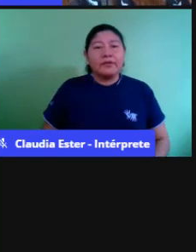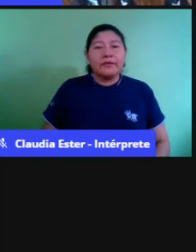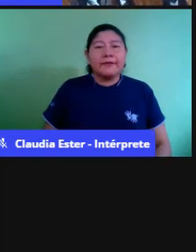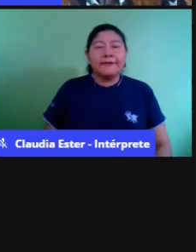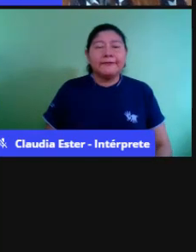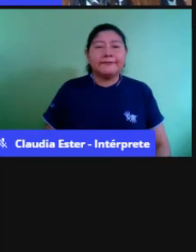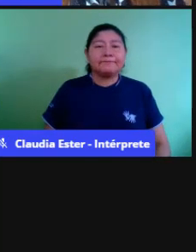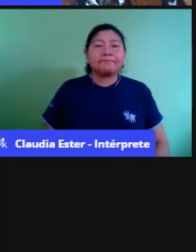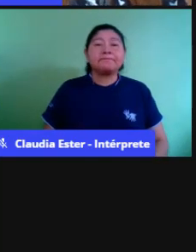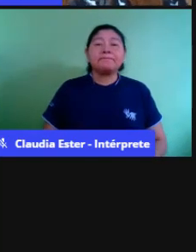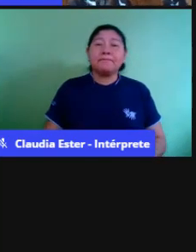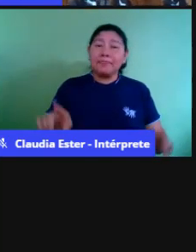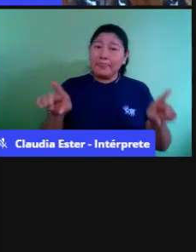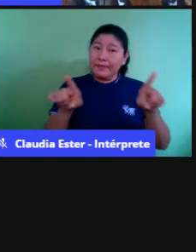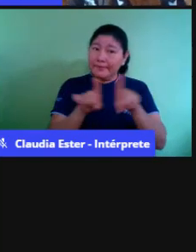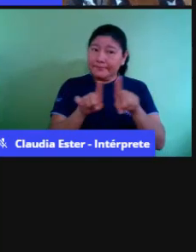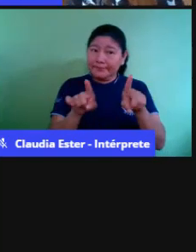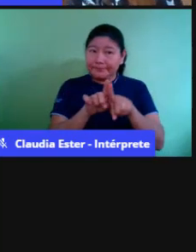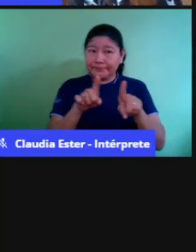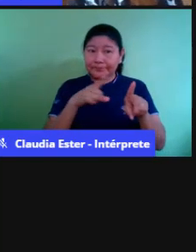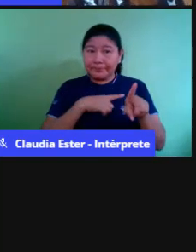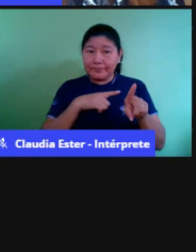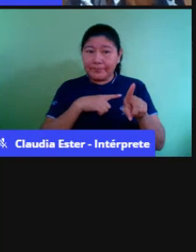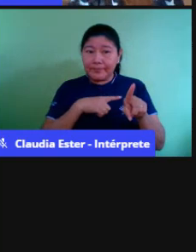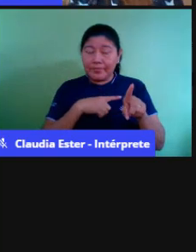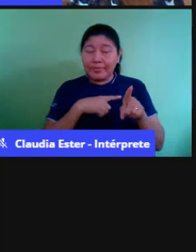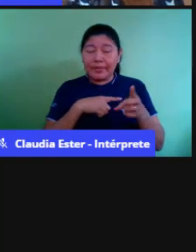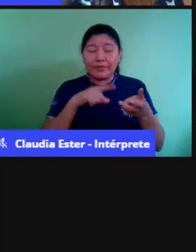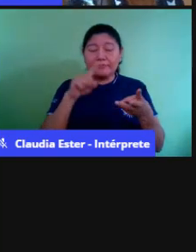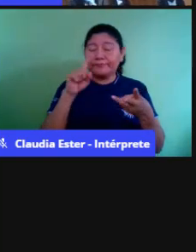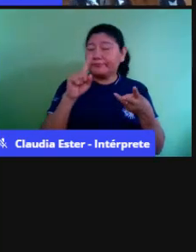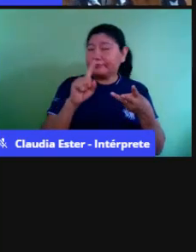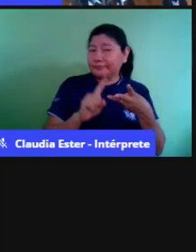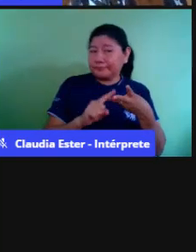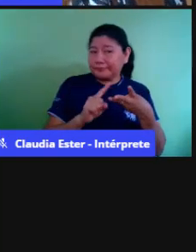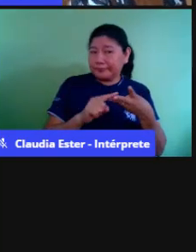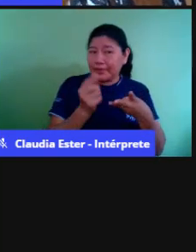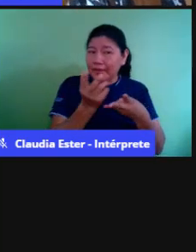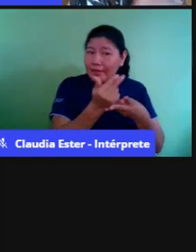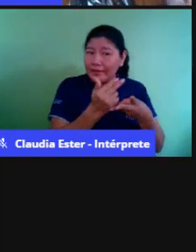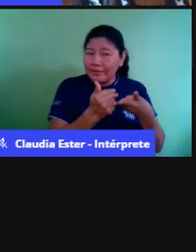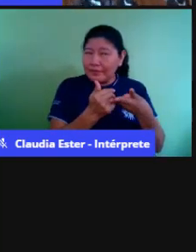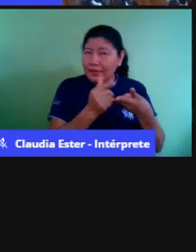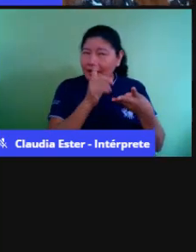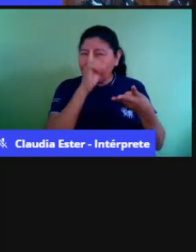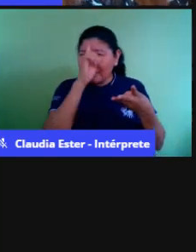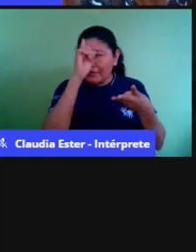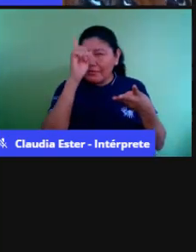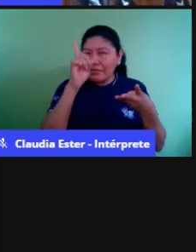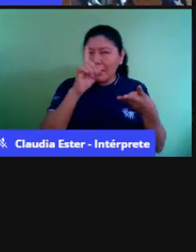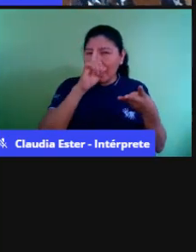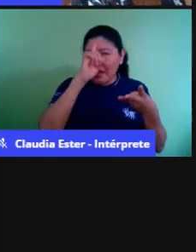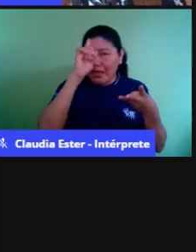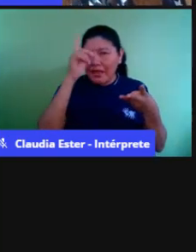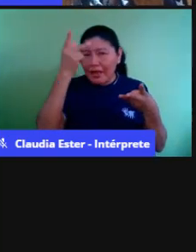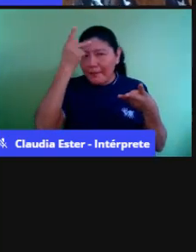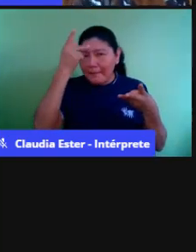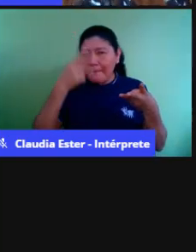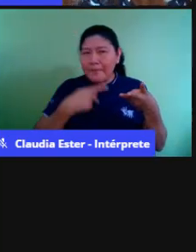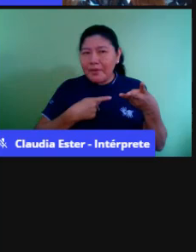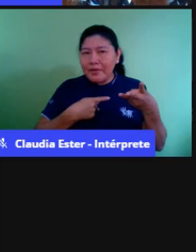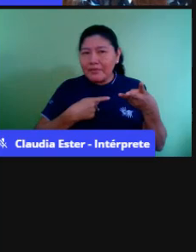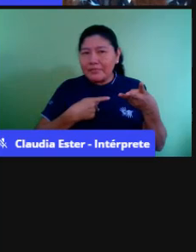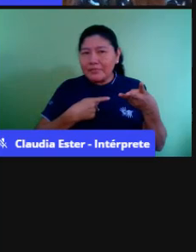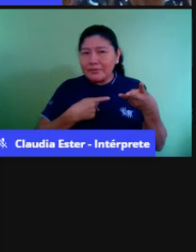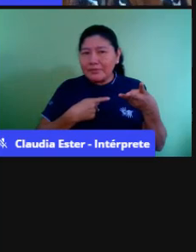Aí nós temos também o desenho de imaginação, né? Nesse tipo de proposta, como o próprio